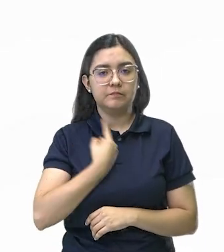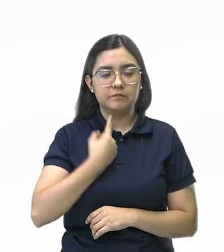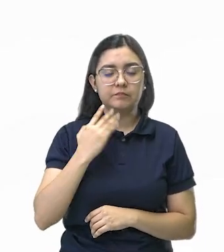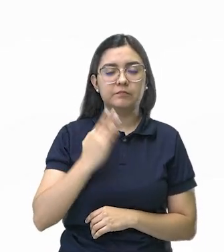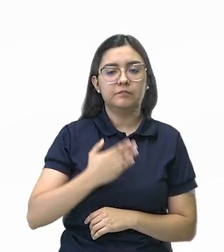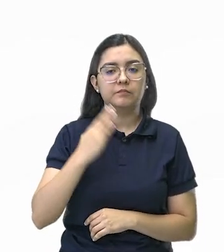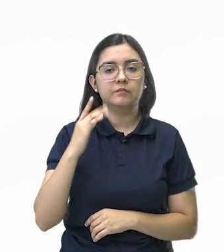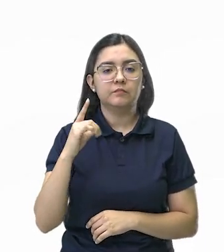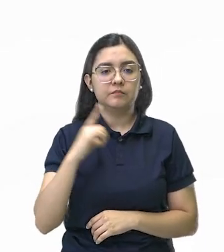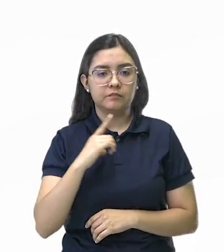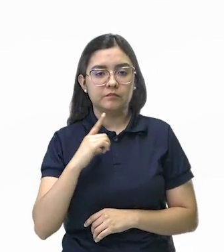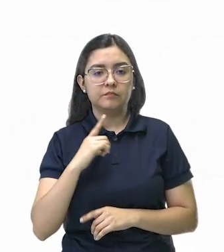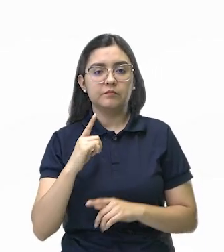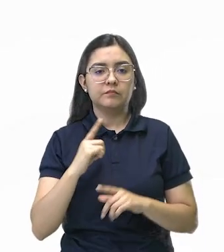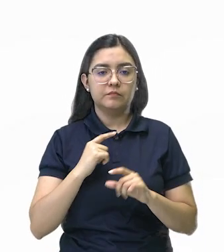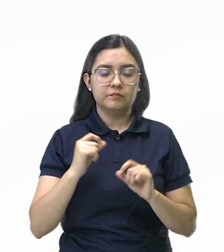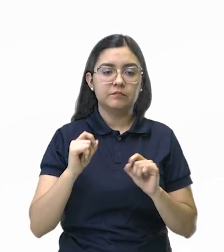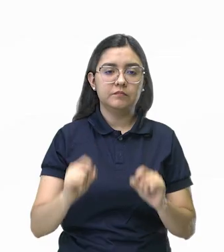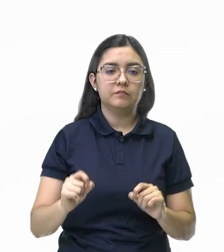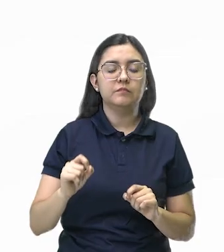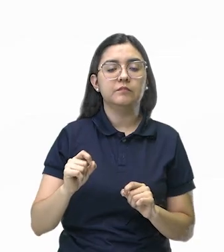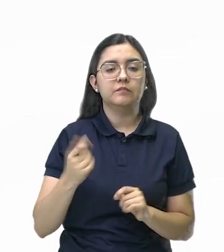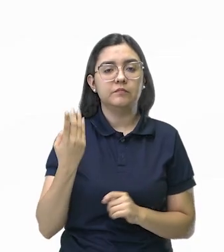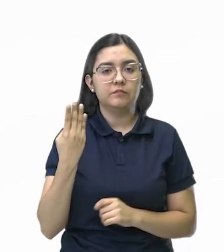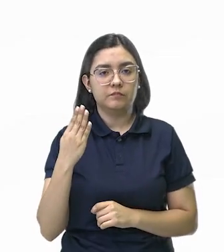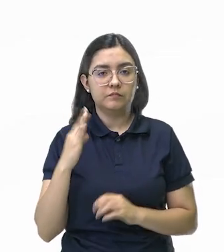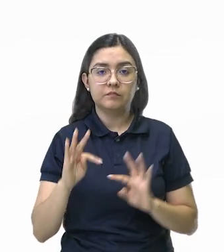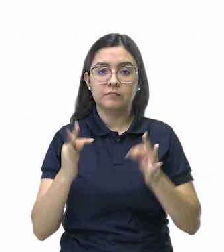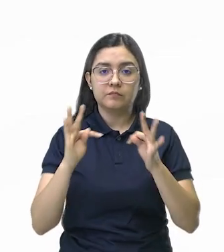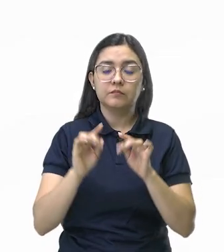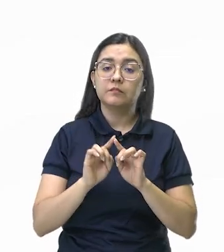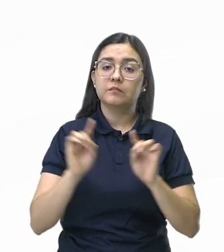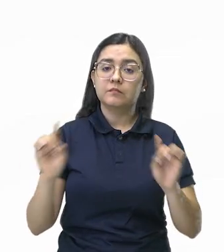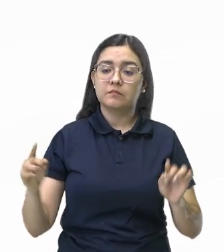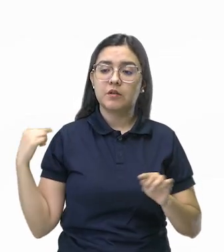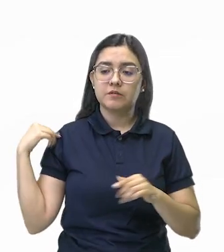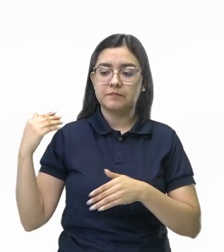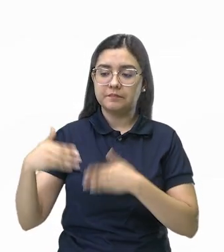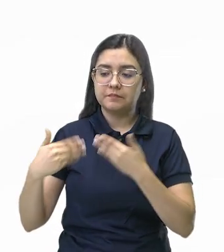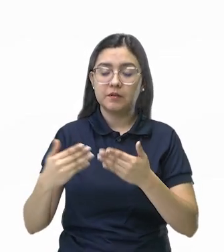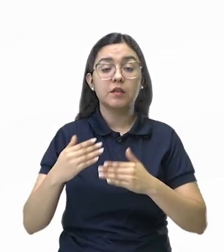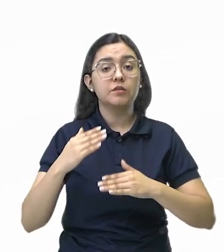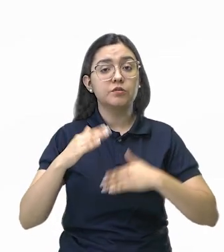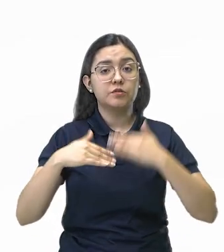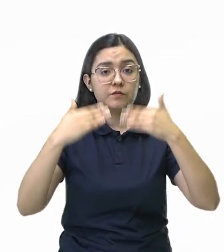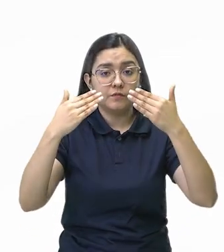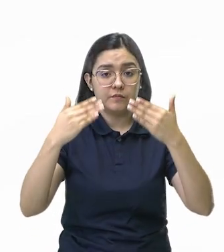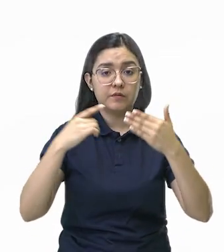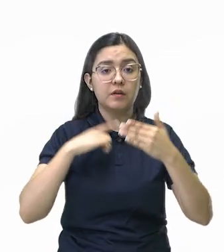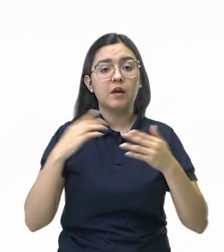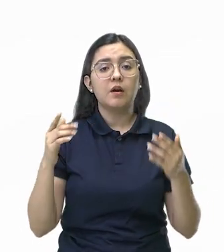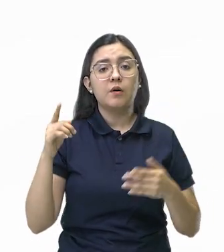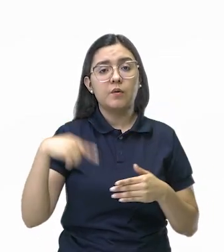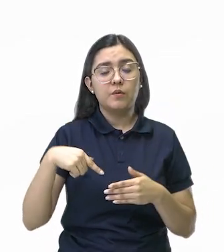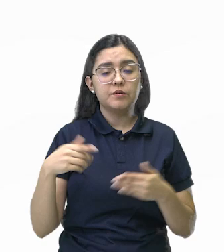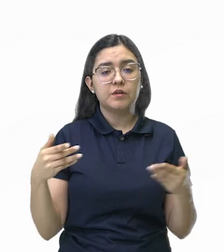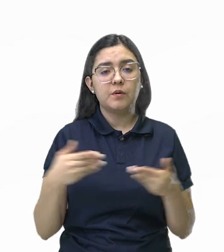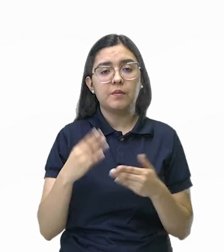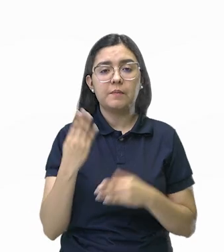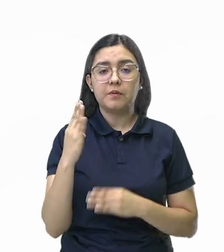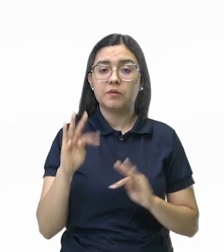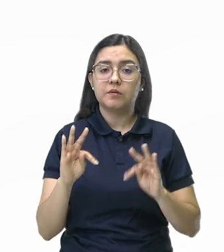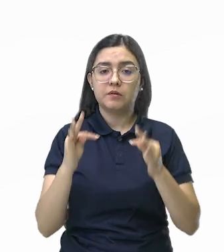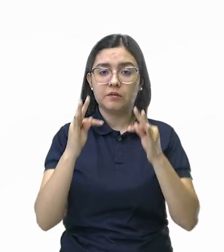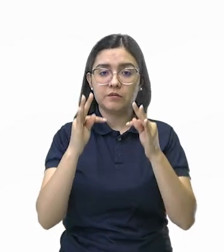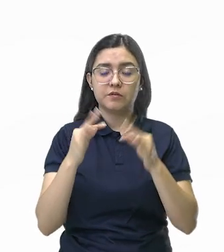tinha esse serviço, né? Mas a biotecnologia ela avançou e hoje a gente diz que ela é uma biotecnologia moderna,